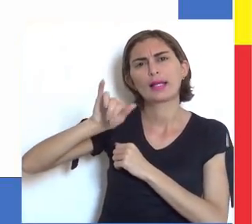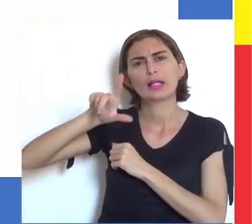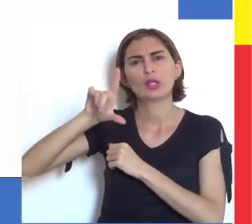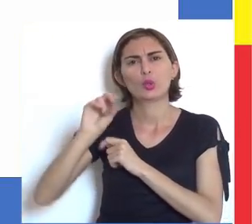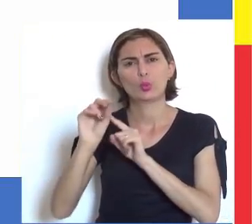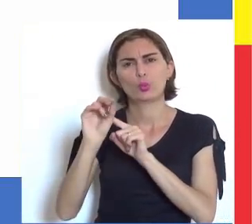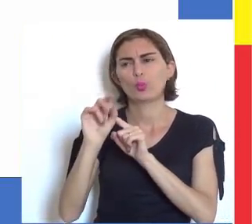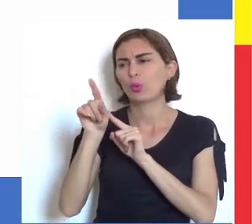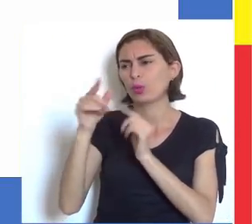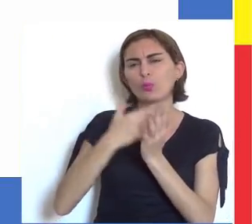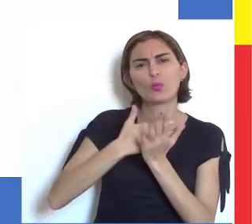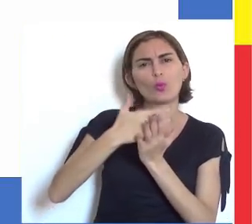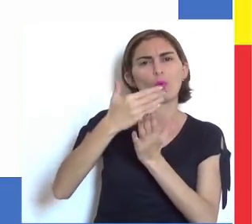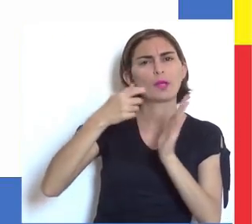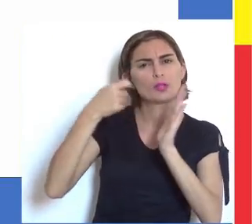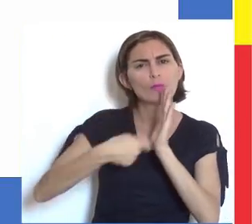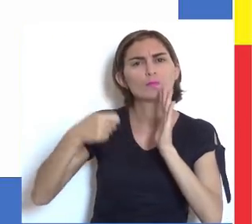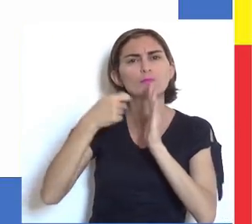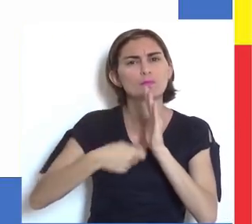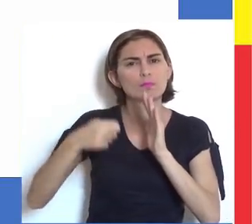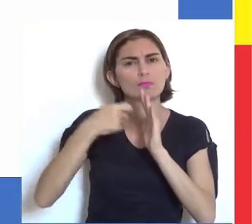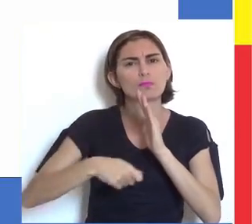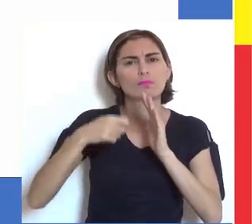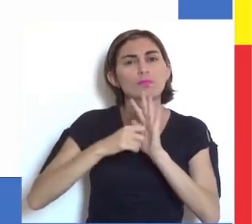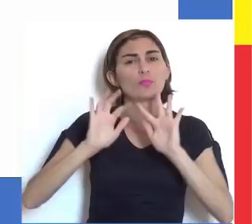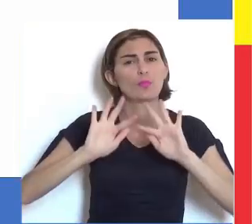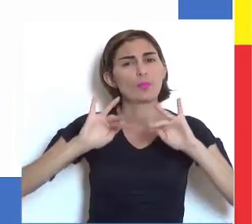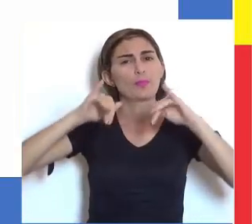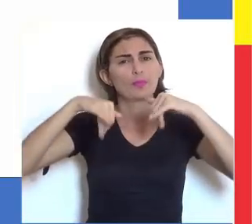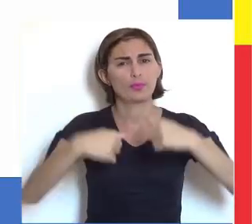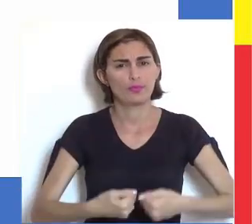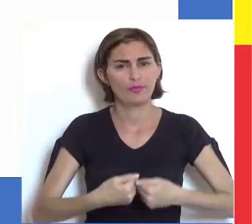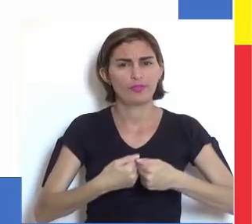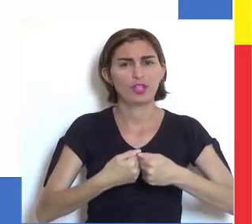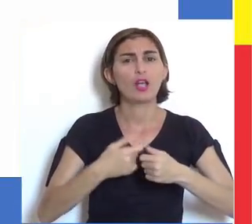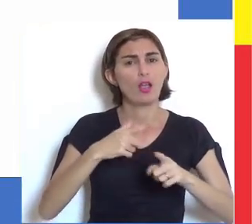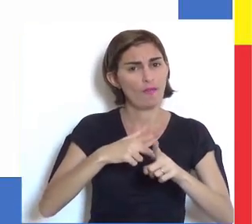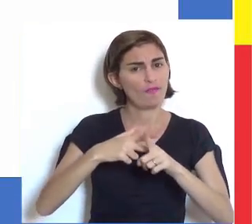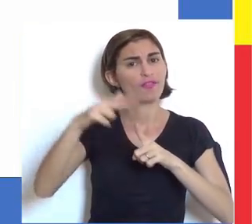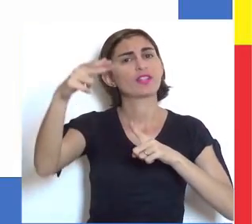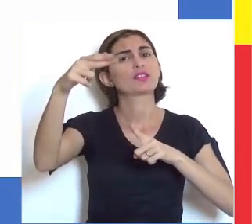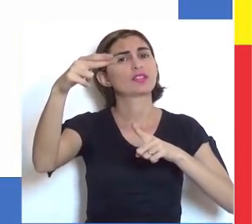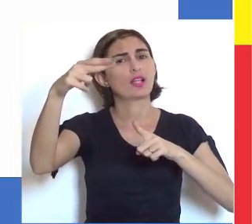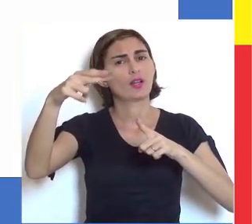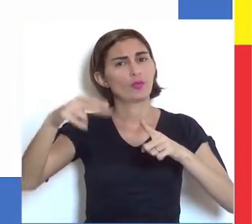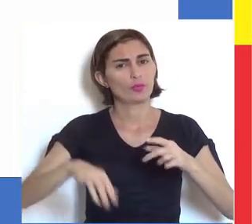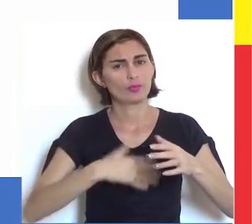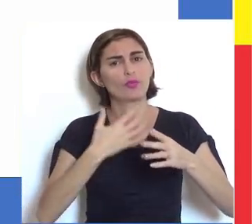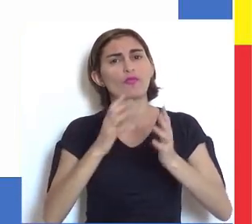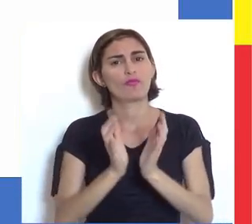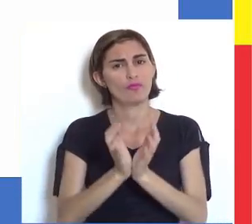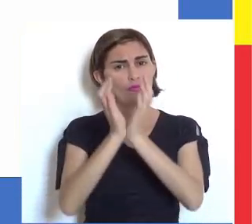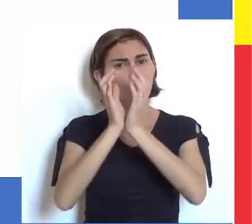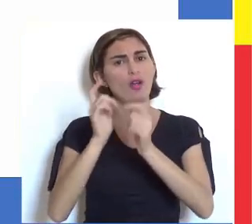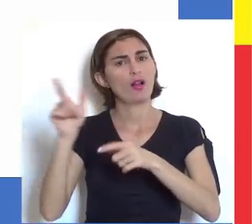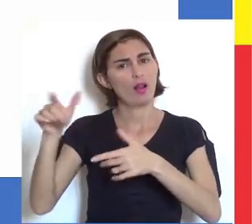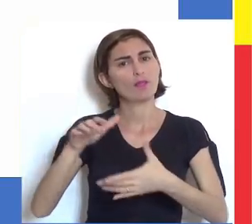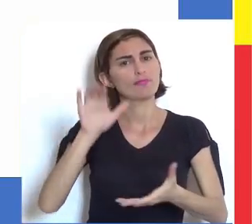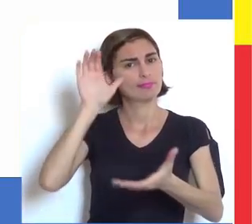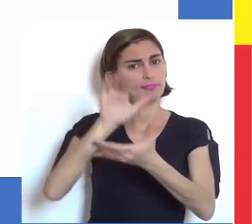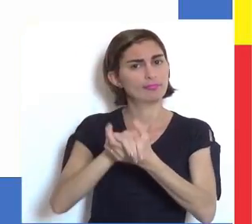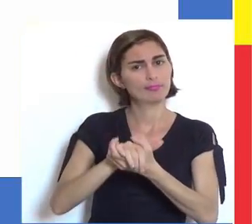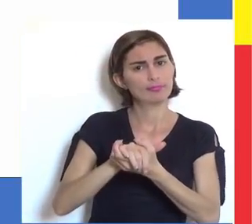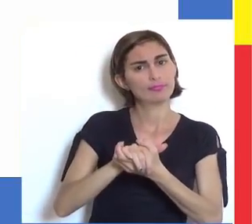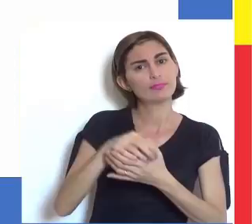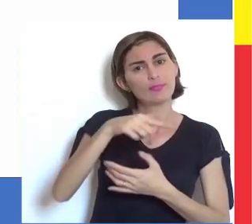da história. Ele começou a pelejar. Por fim, Magrelim ganhou e, como recompensa, teve a mão de